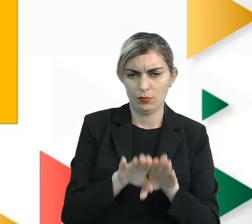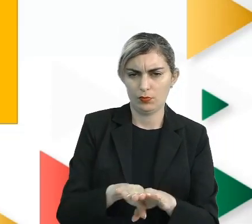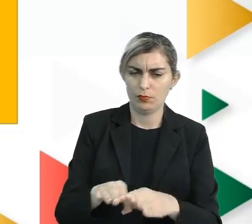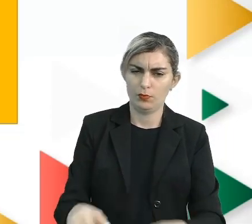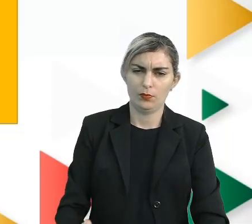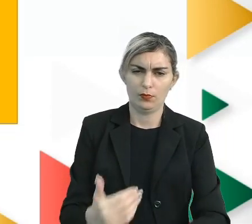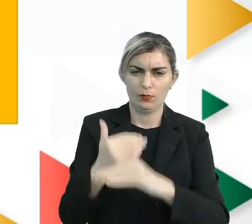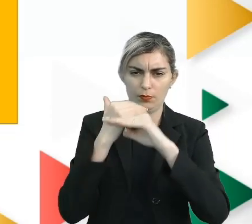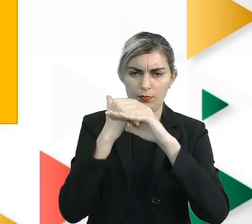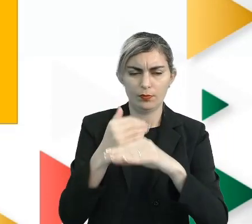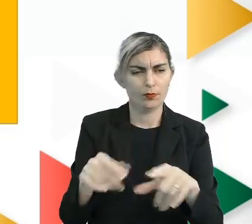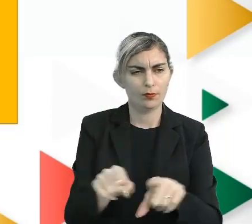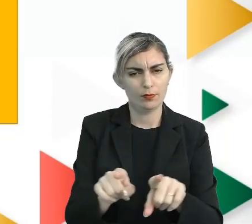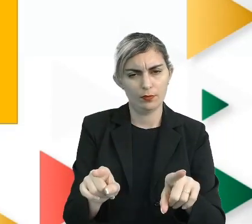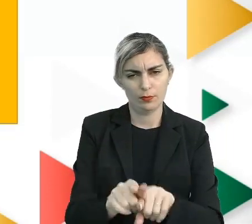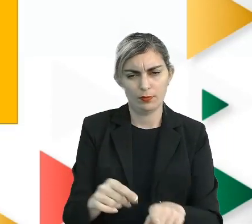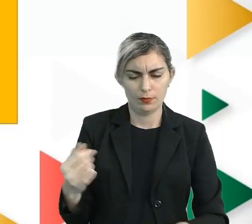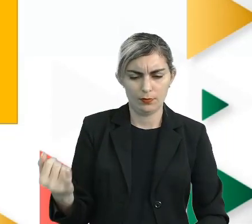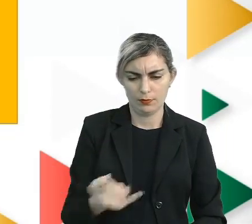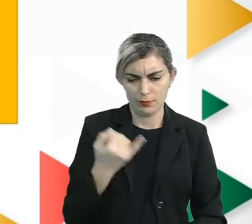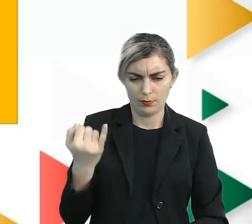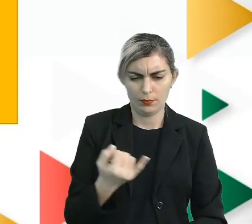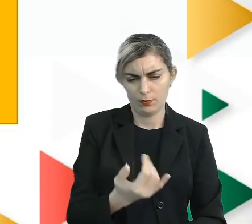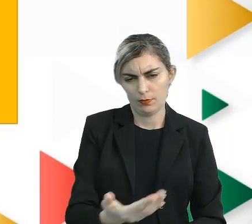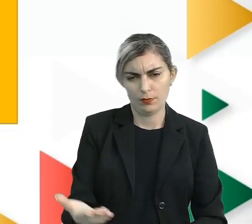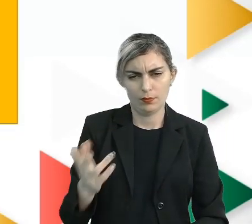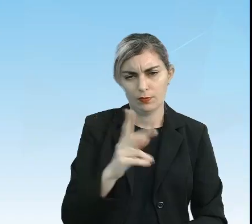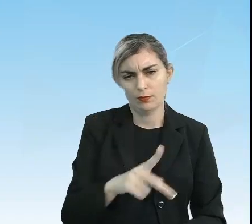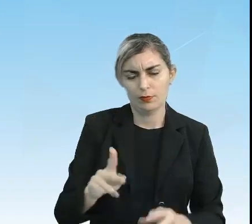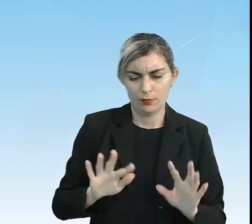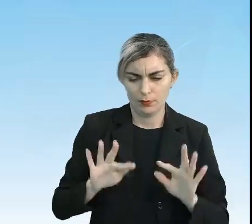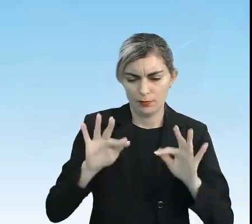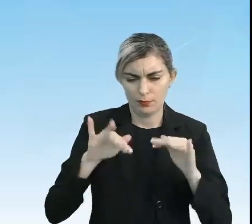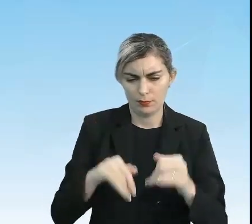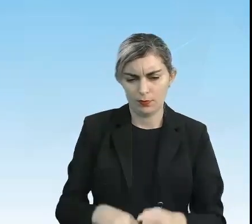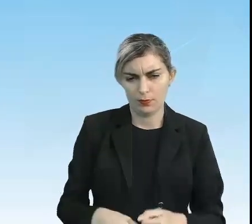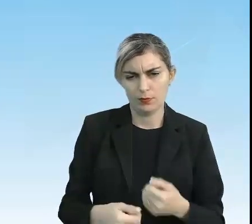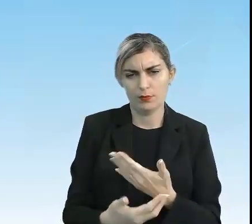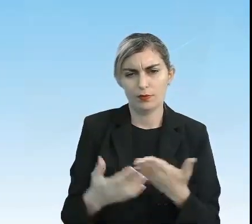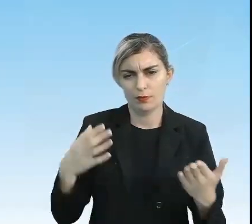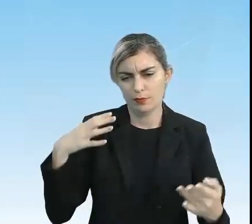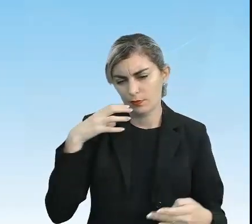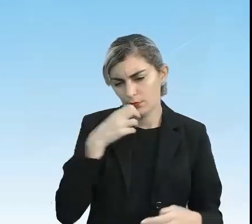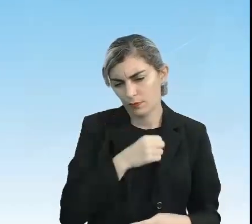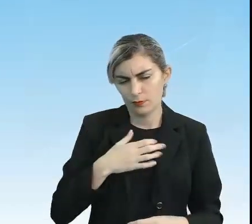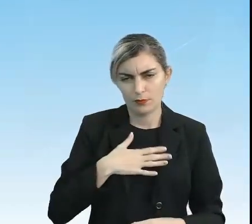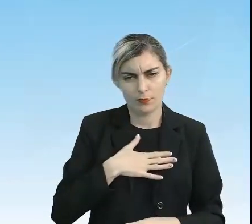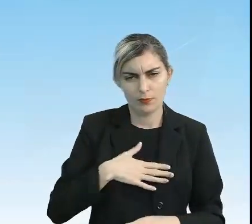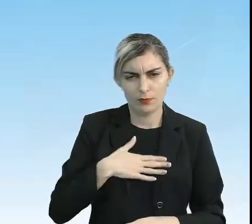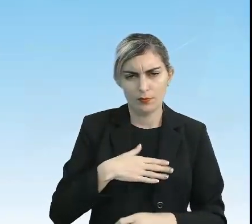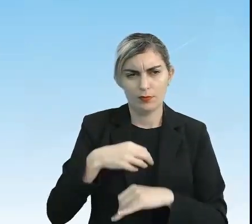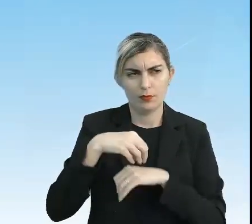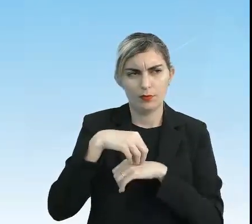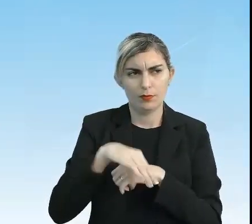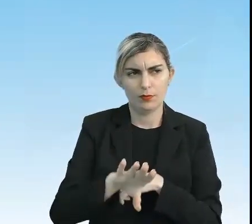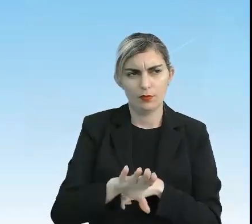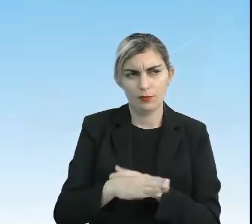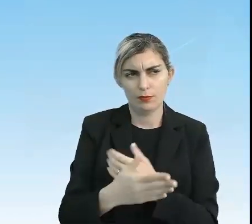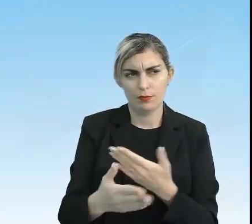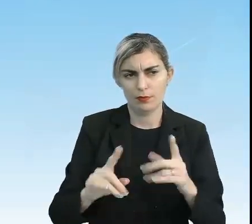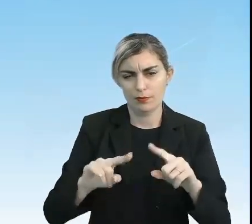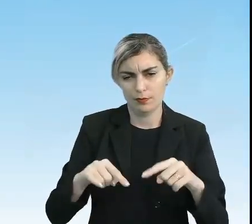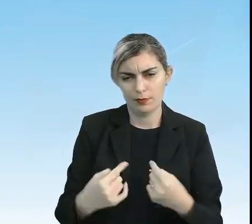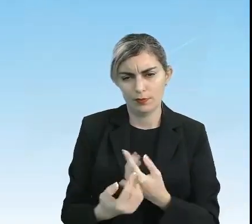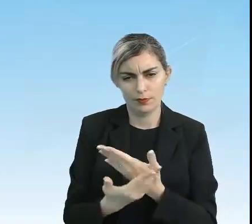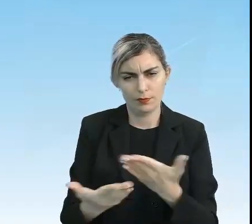equidade. Também é importante. E aqui, professor, estamos chegando ao fim. Hoje foi tão rápido. Eu gostaria que o senhor deixasse aqui um desafio